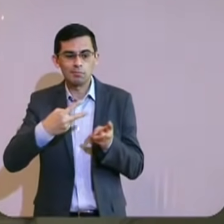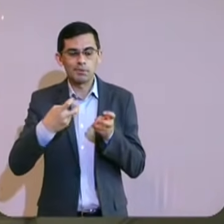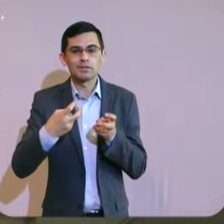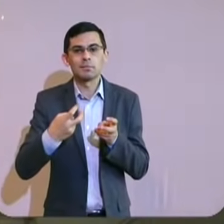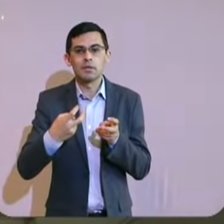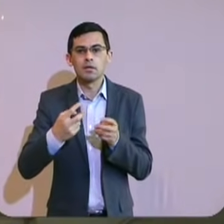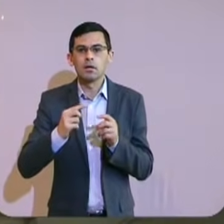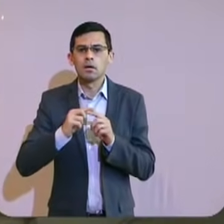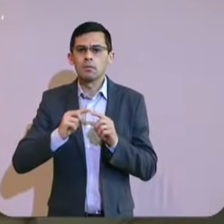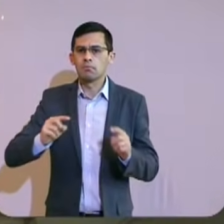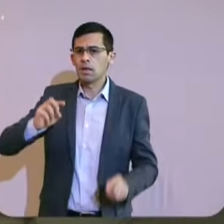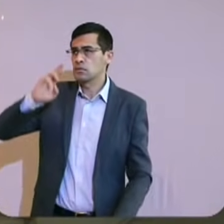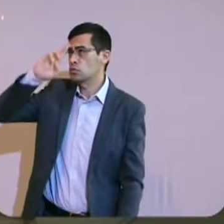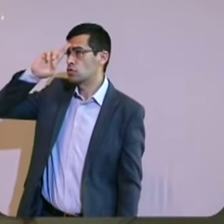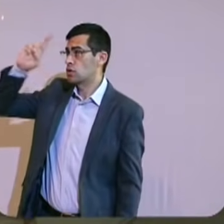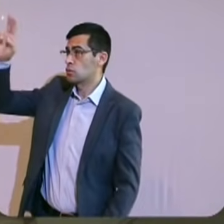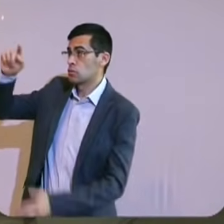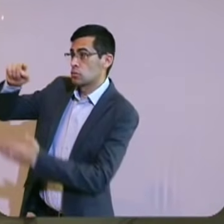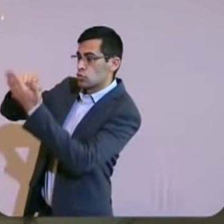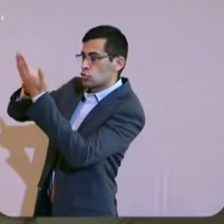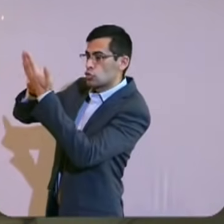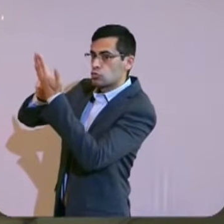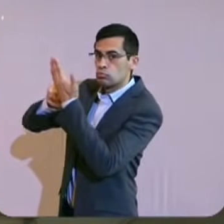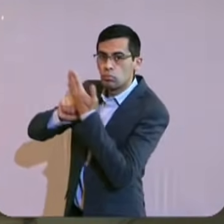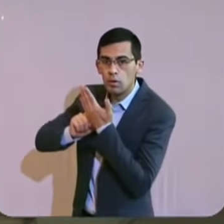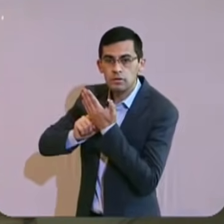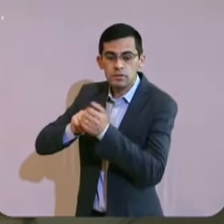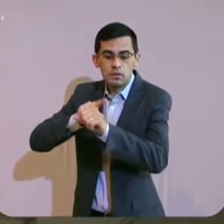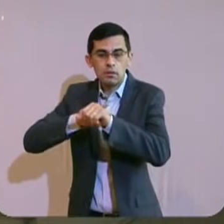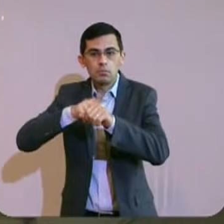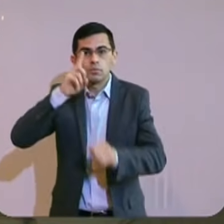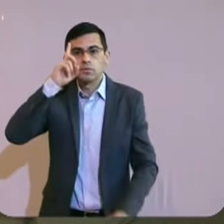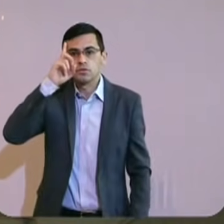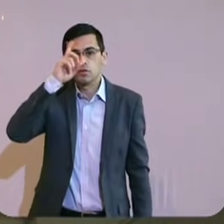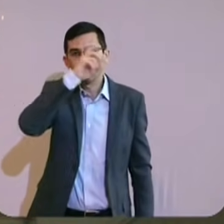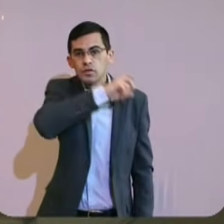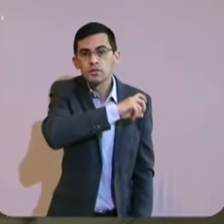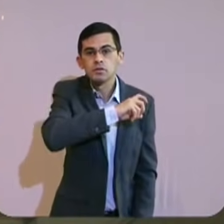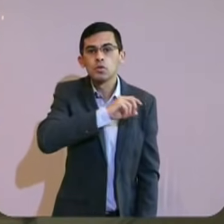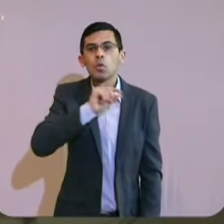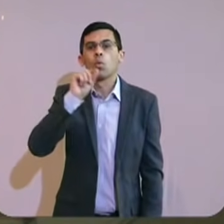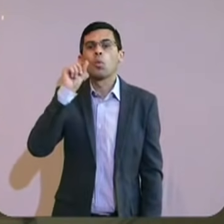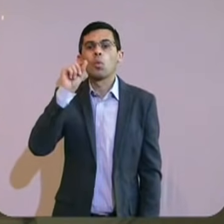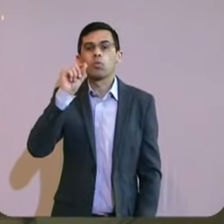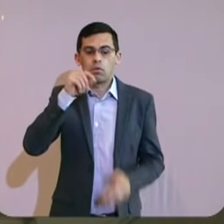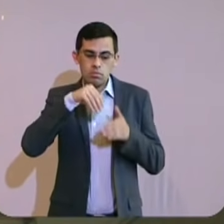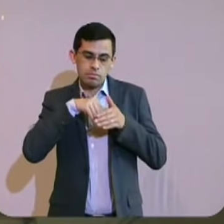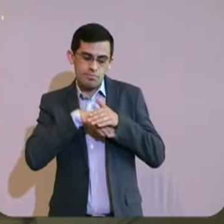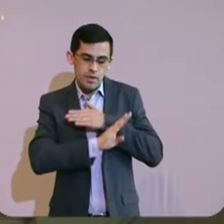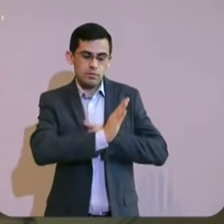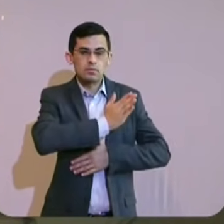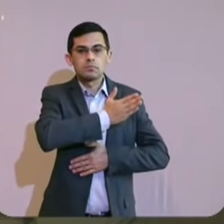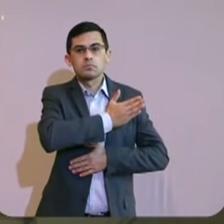E então o Senhor nos revela, nos tempos difíceis, o que está no